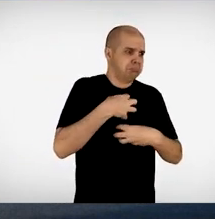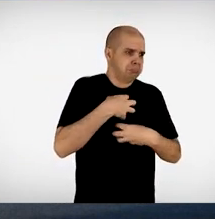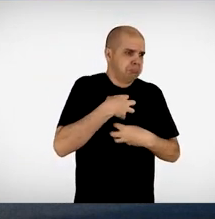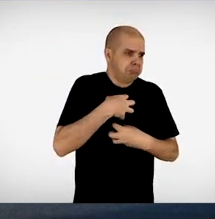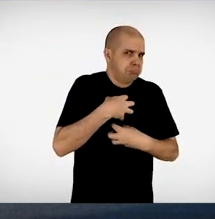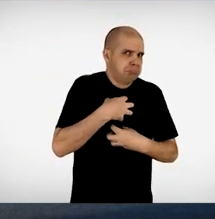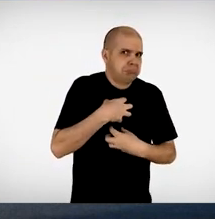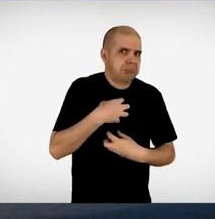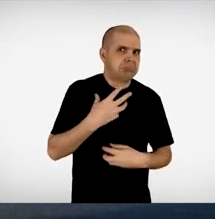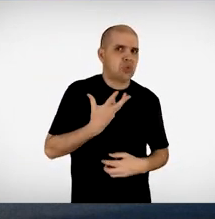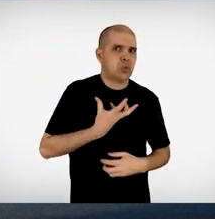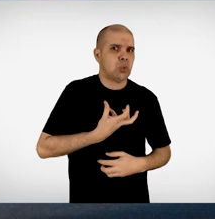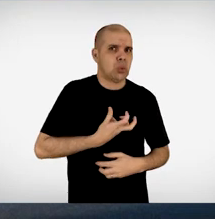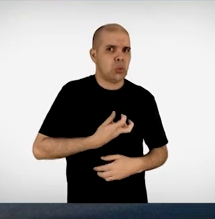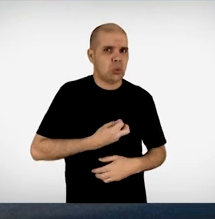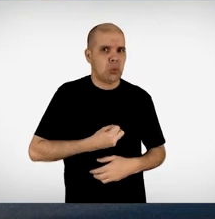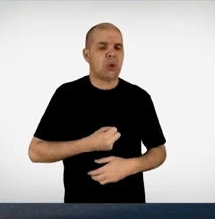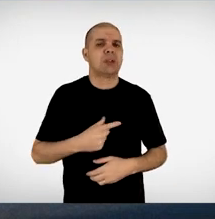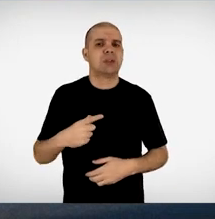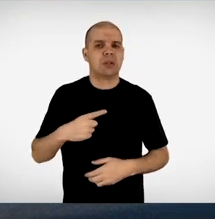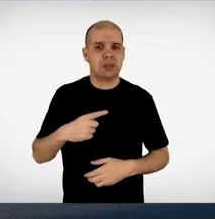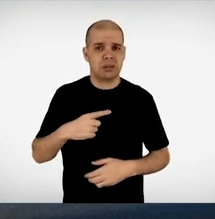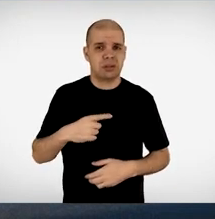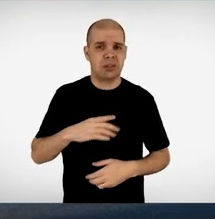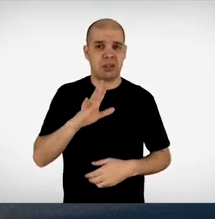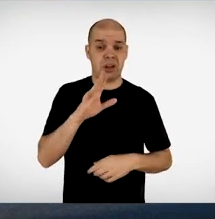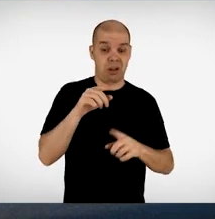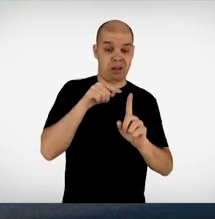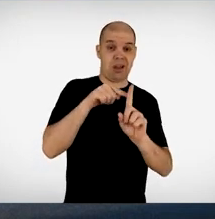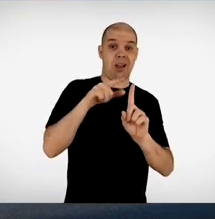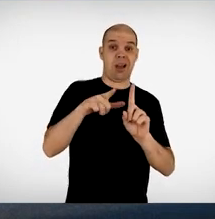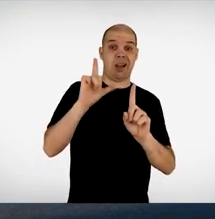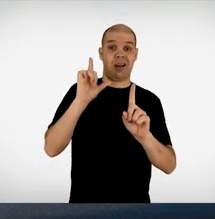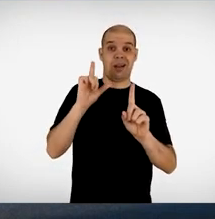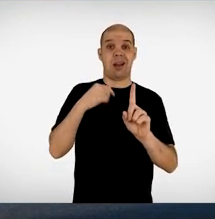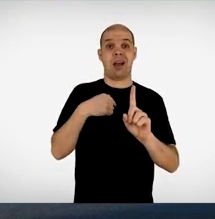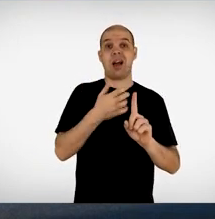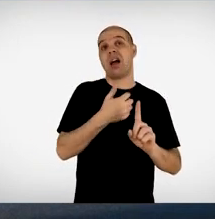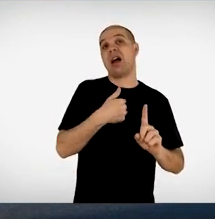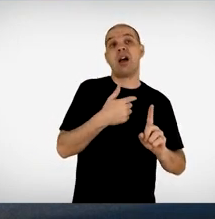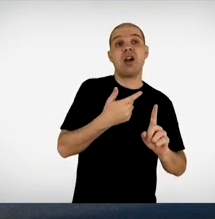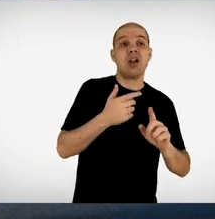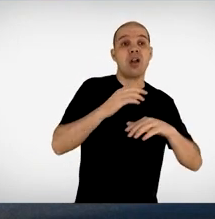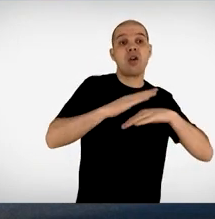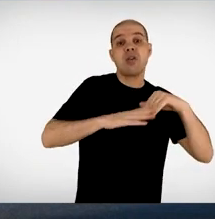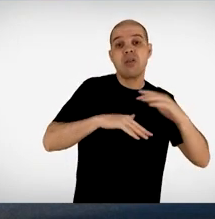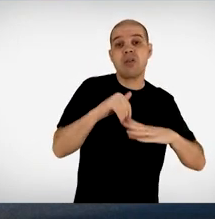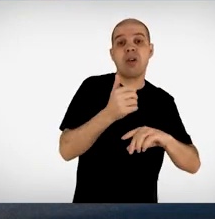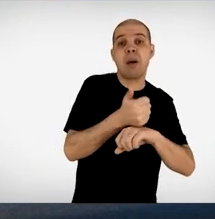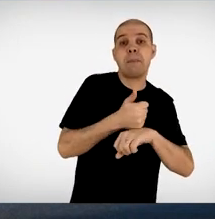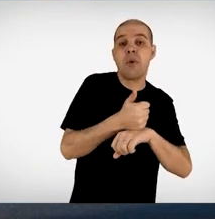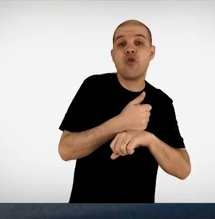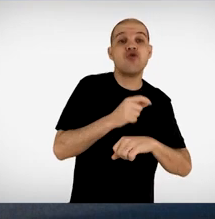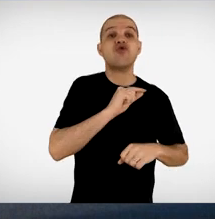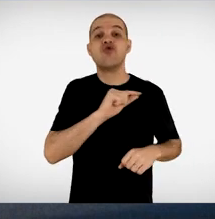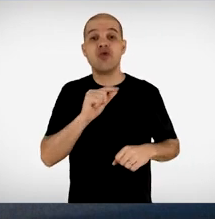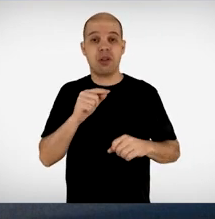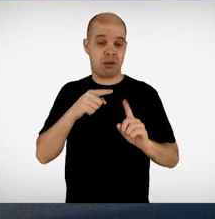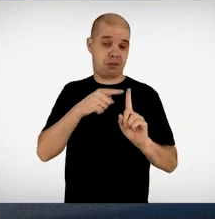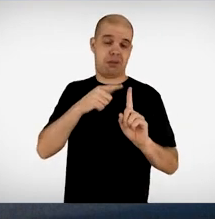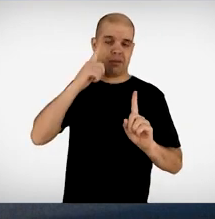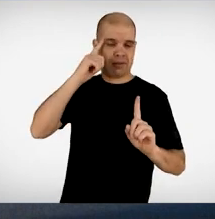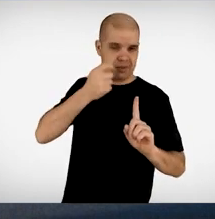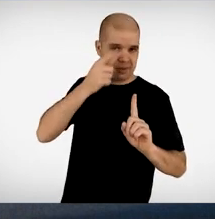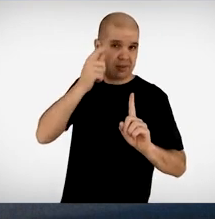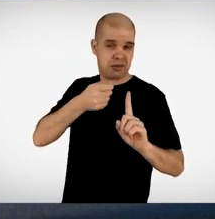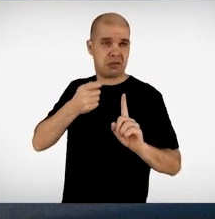pouco angustiante também saber que, muitas vezes, você está super no controle para escolher, quero ficar com esse, quero ficar com aquele outro, quero essa profissão, quero aquela outra. Mas, às